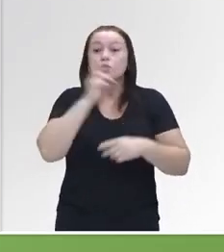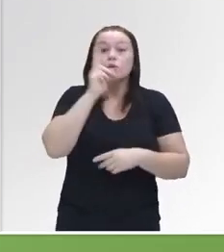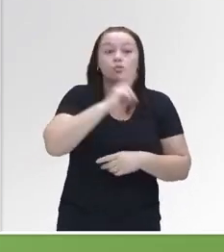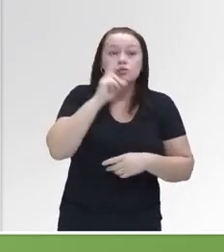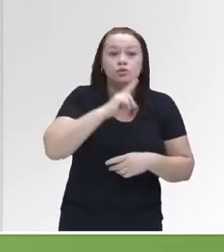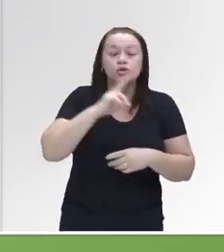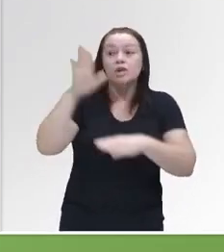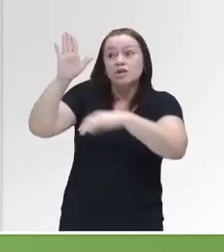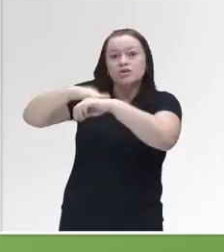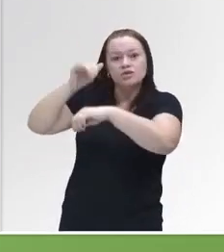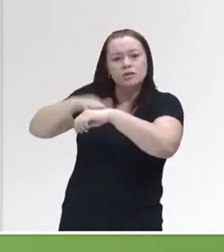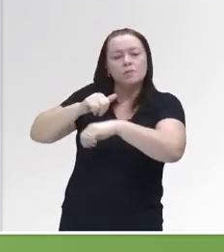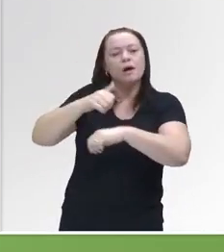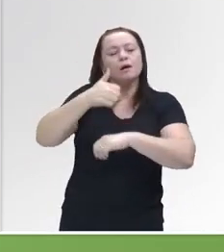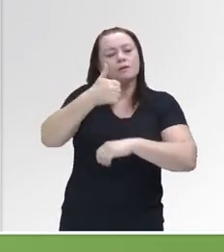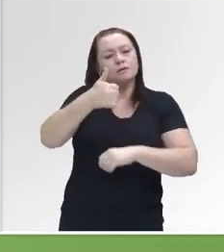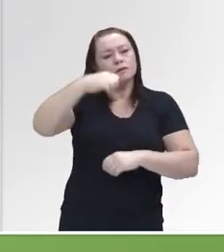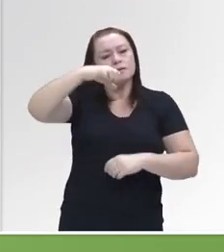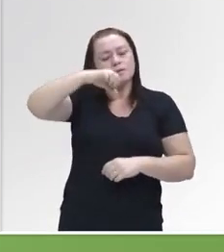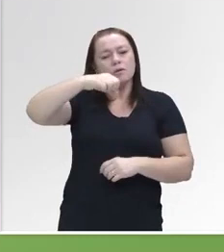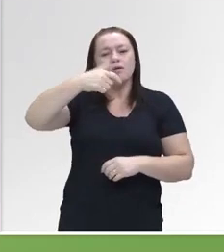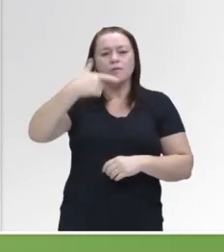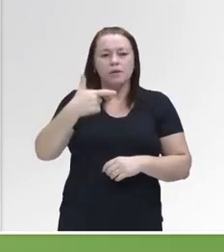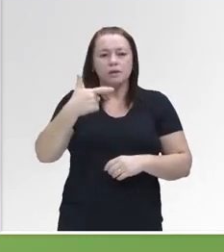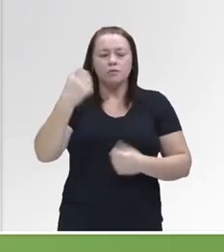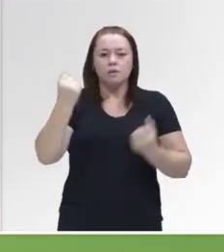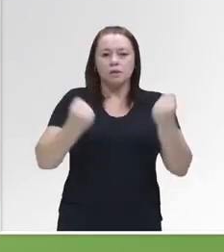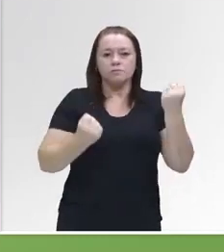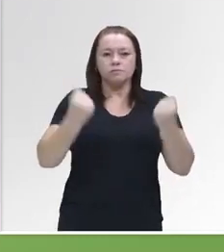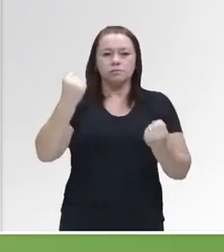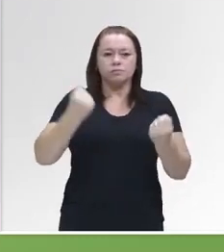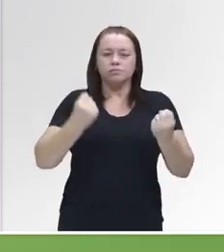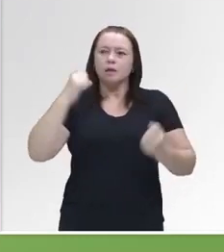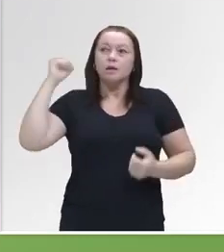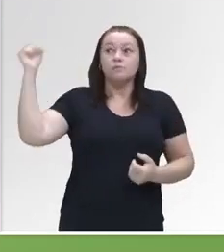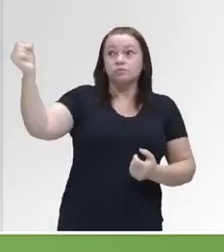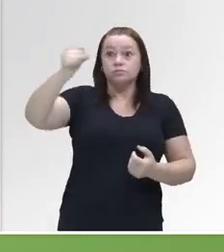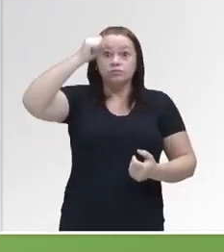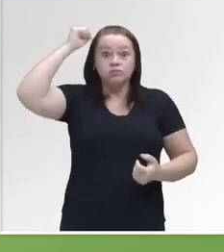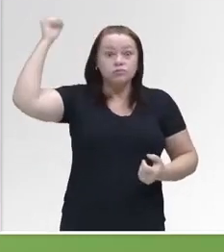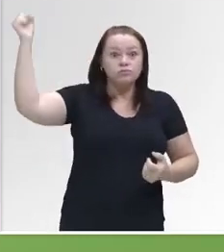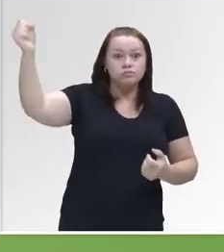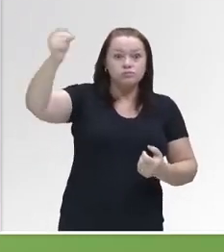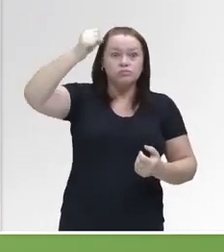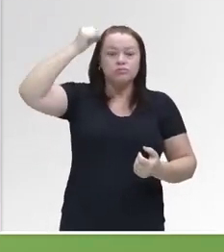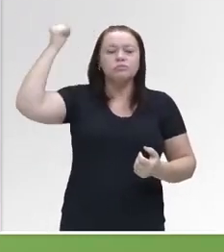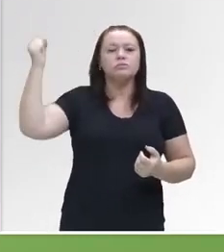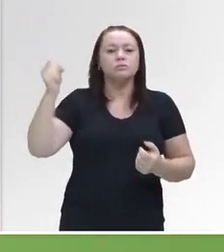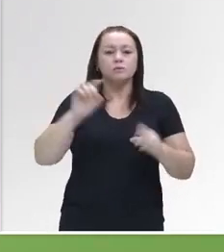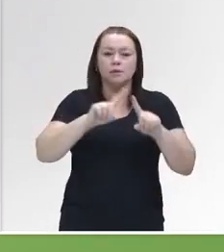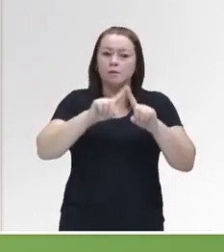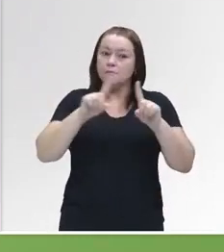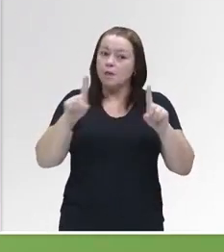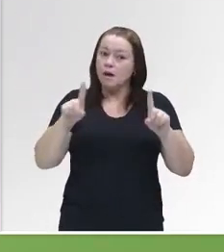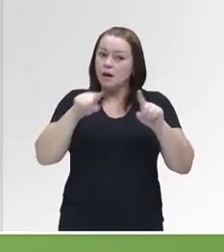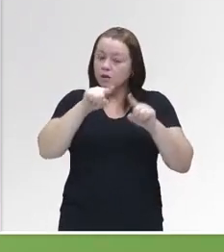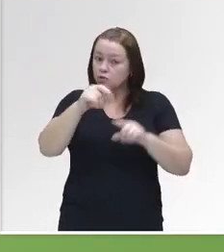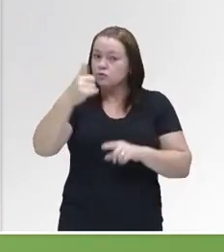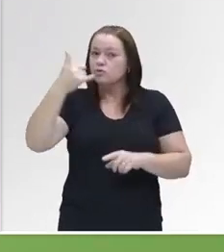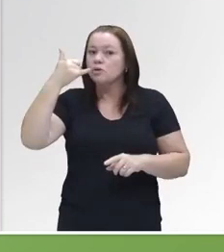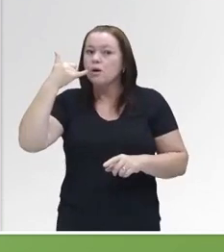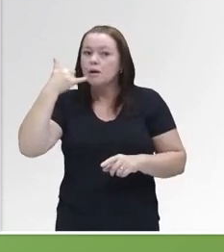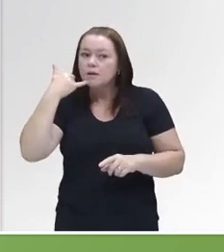pedir ambulância para primeiros socorros, mas só liguem se realmente a situação